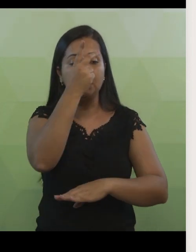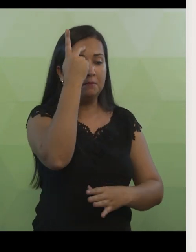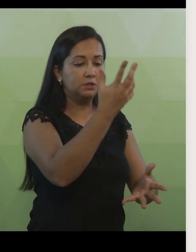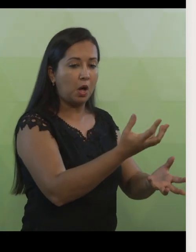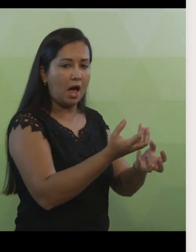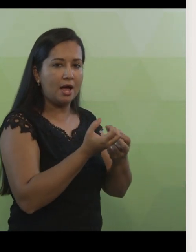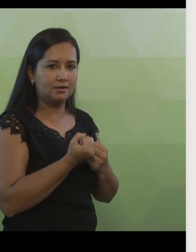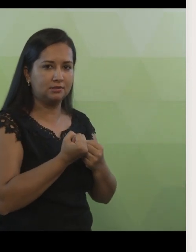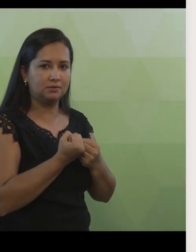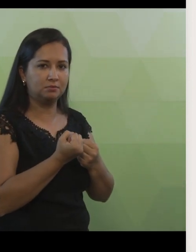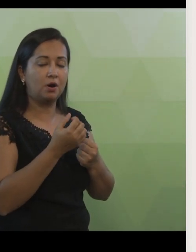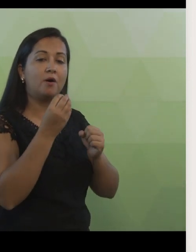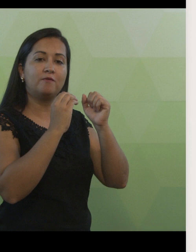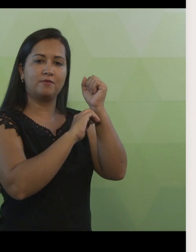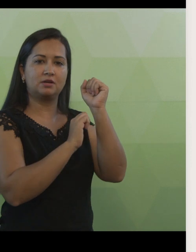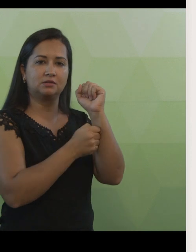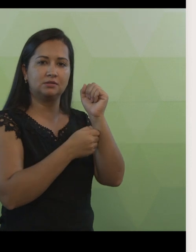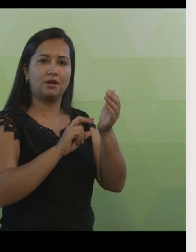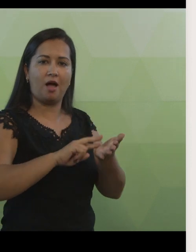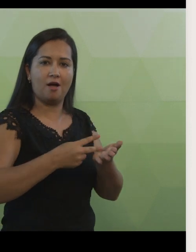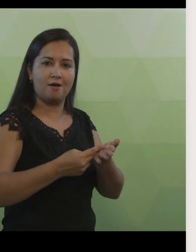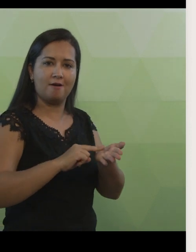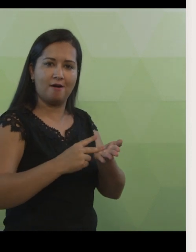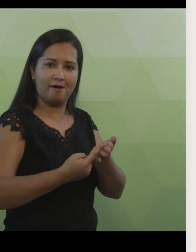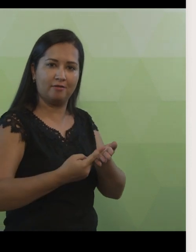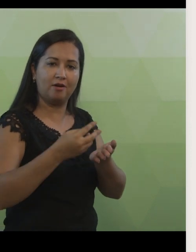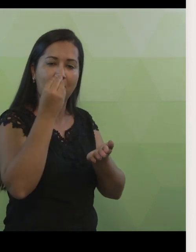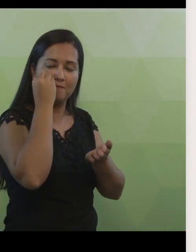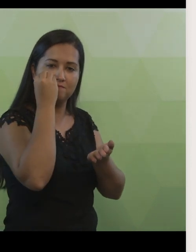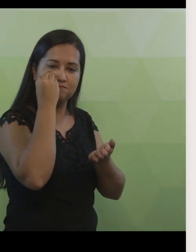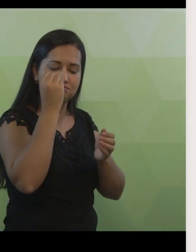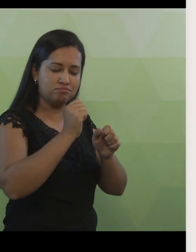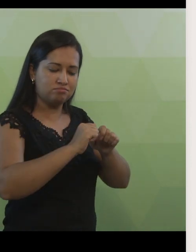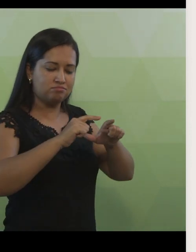a função hash do documento original e vai fazer